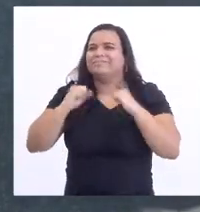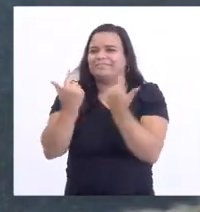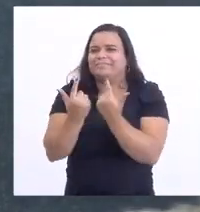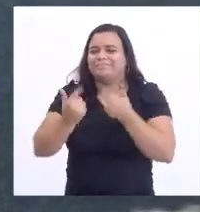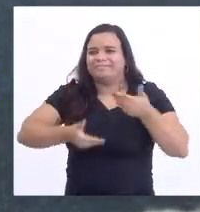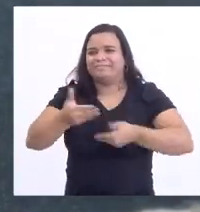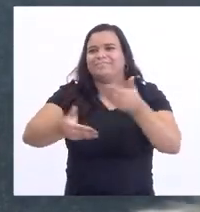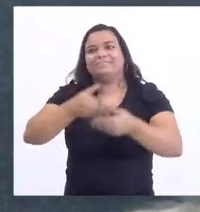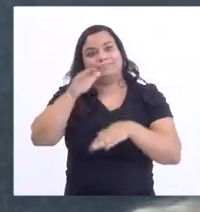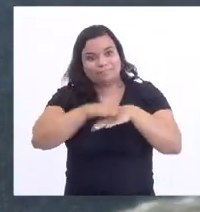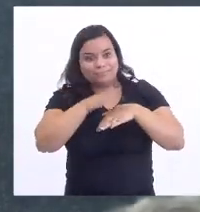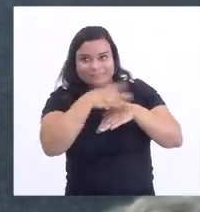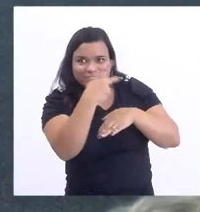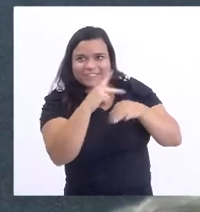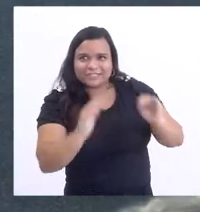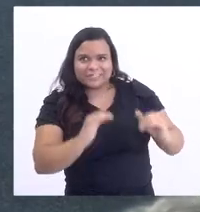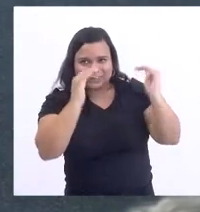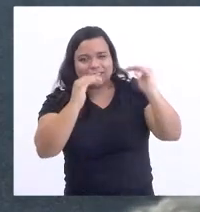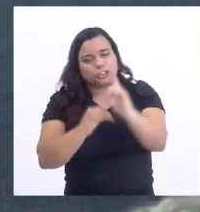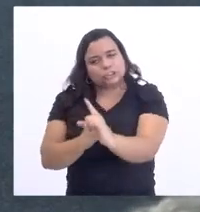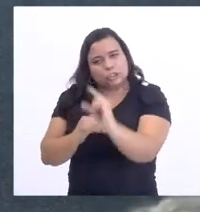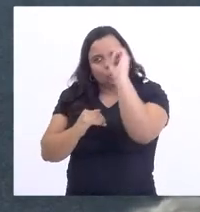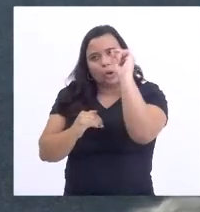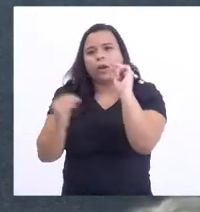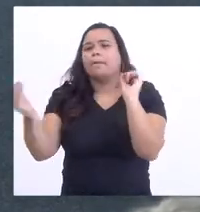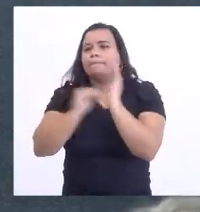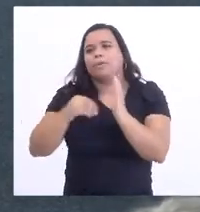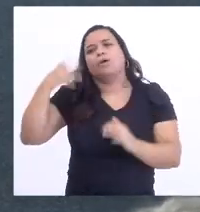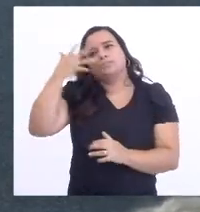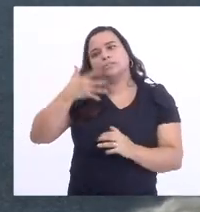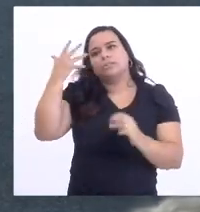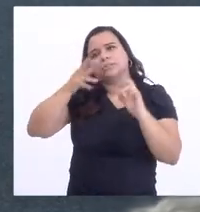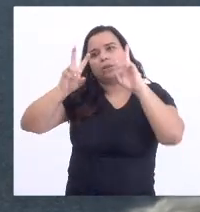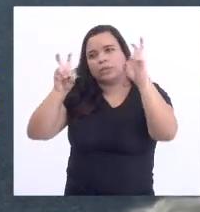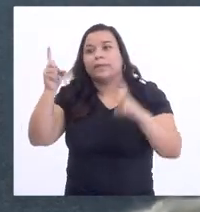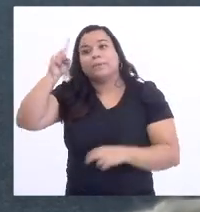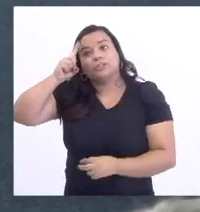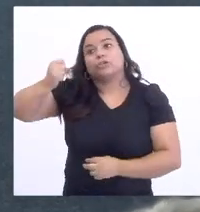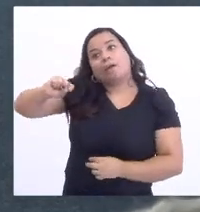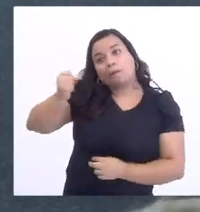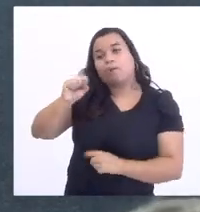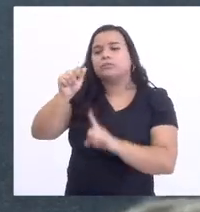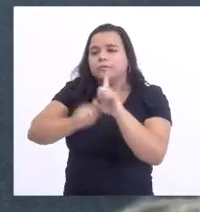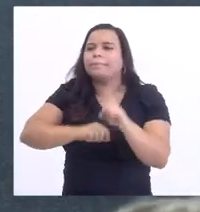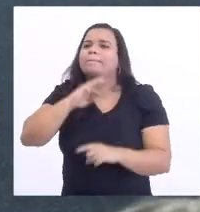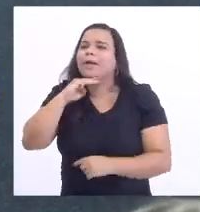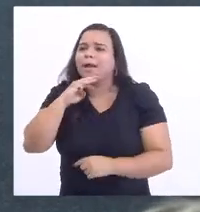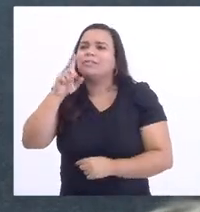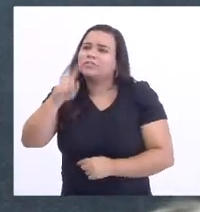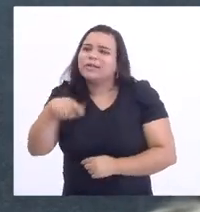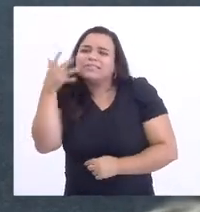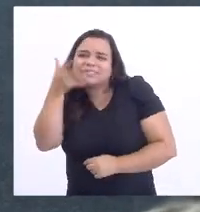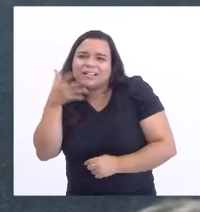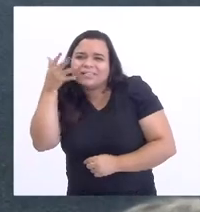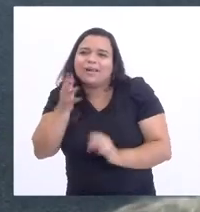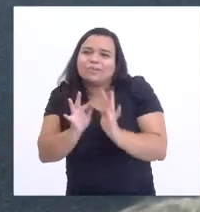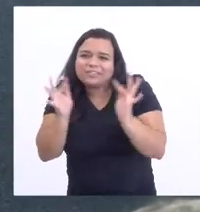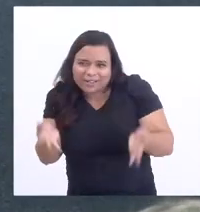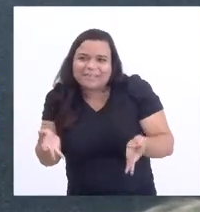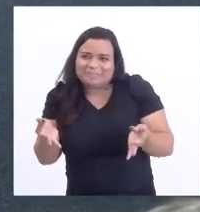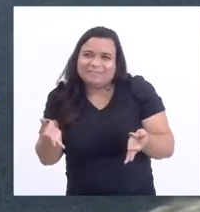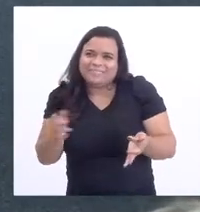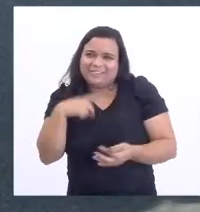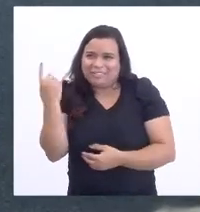Vossa Excelência escolha e bote na sessão temática do dia 8 de março, aquela sessãozinha da gente,